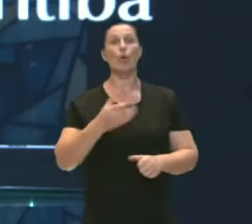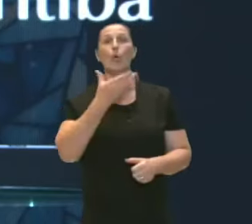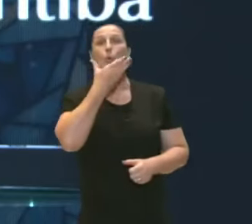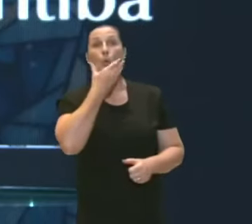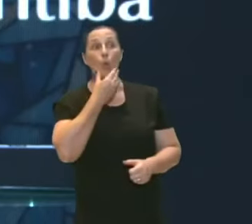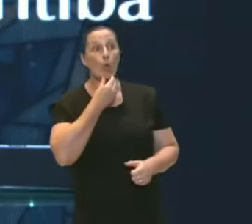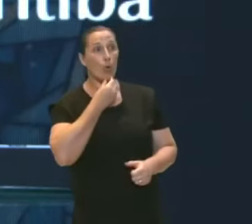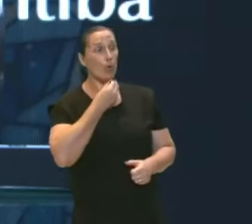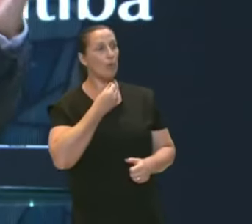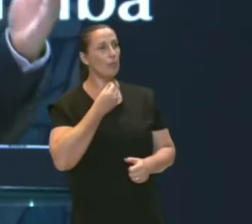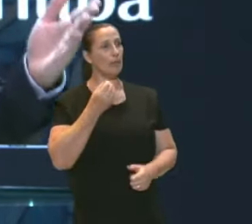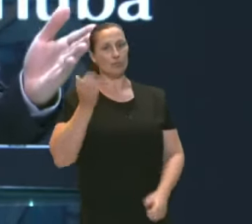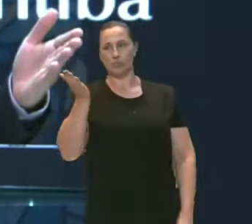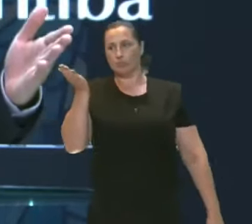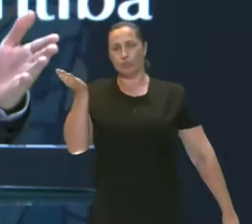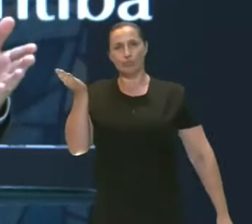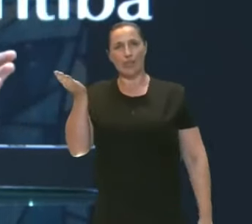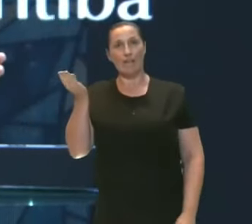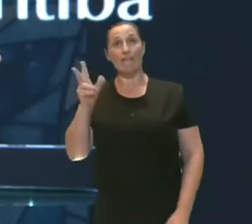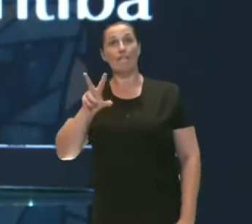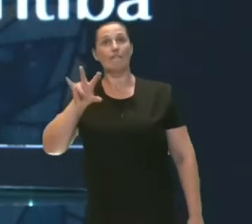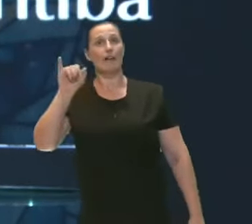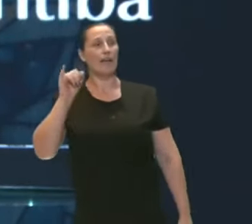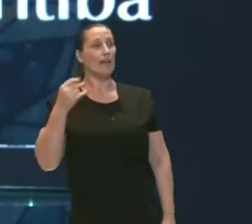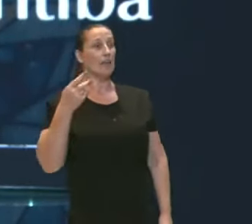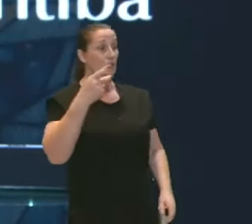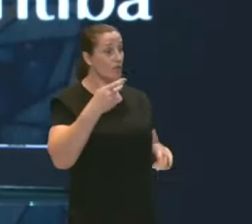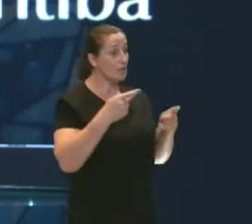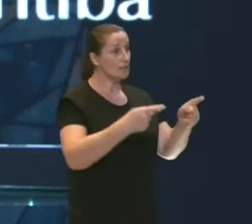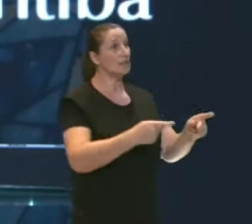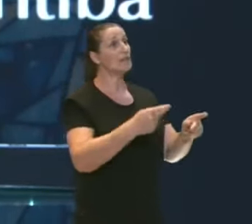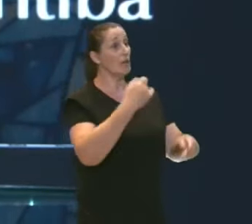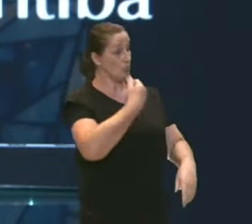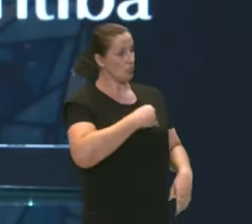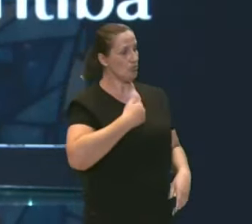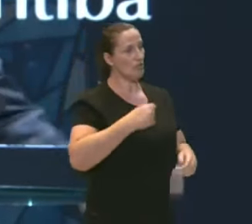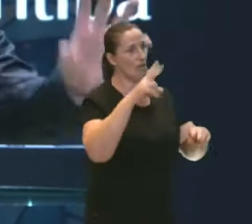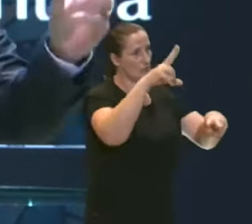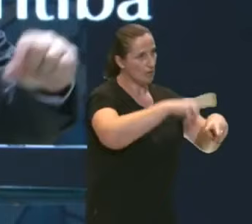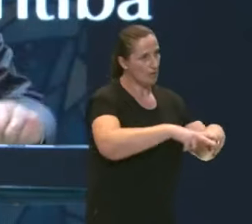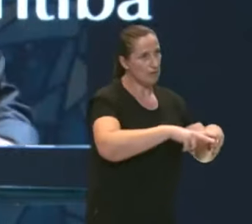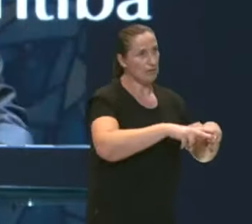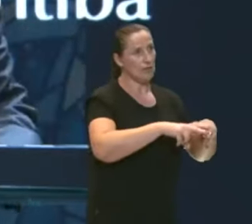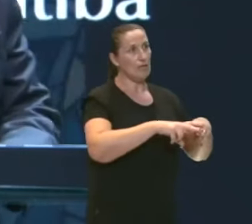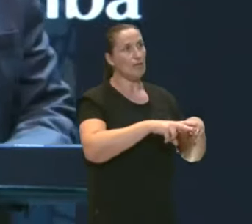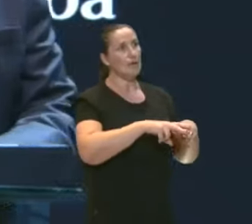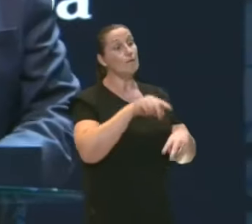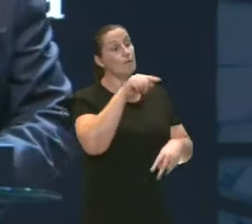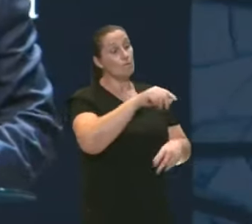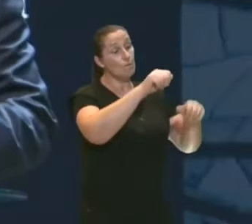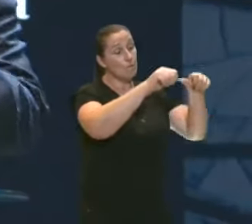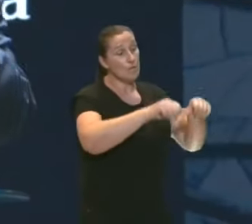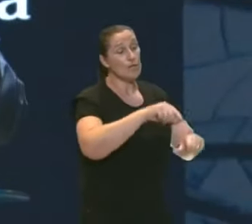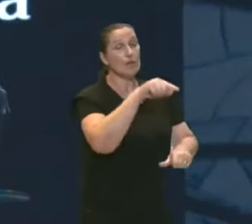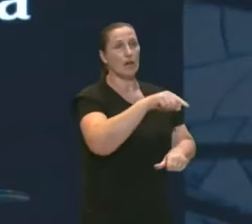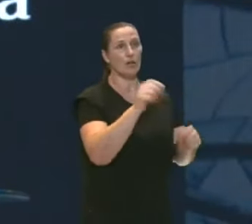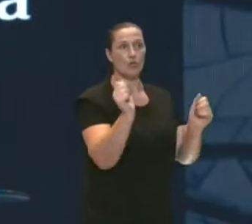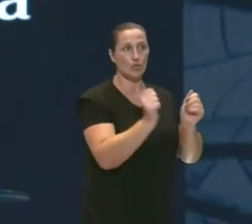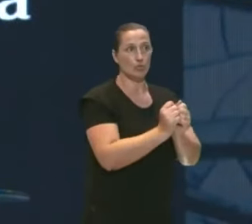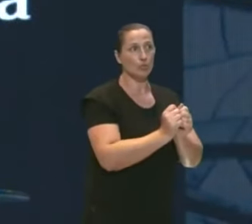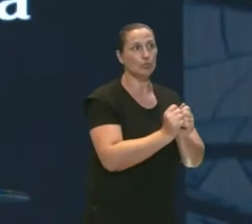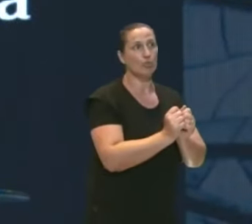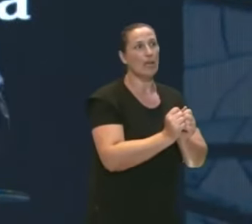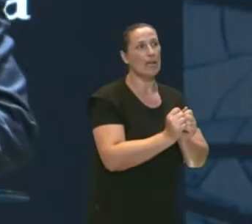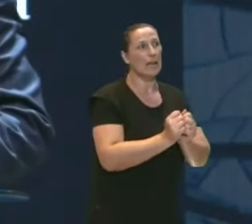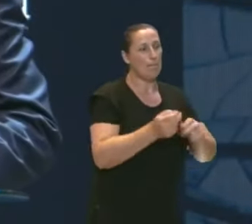copeiro de Faraó vão até a cadeia por ordem de Faraó, ficam presos algum tempo, e ali eles têm um sonho,